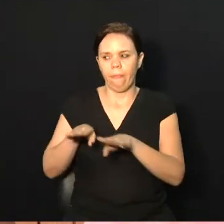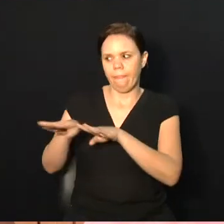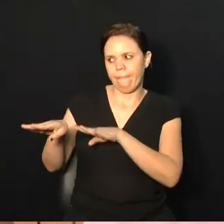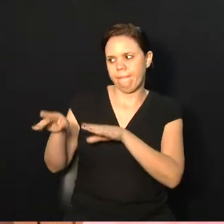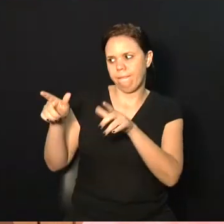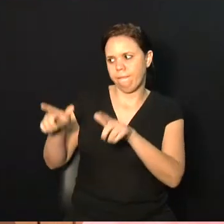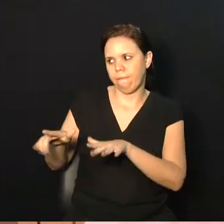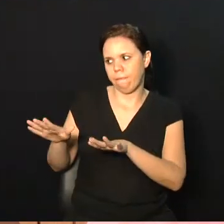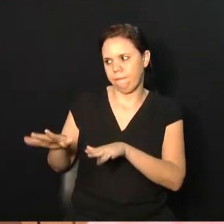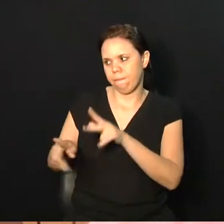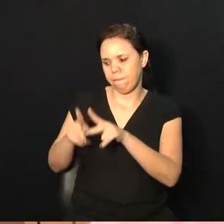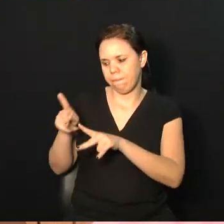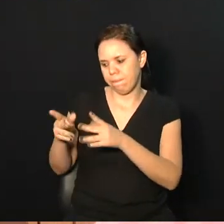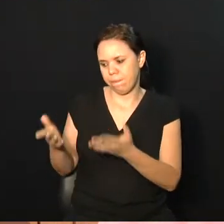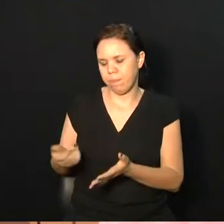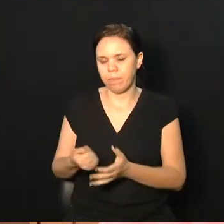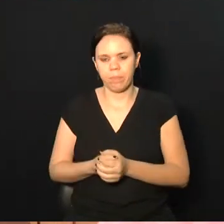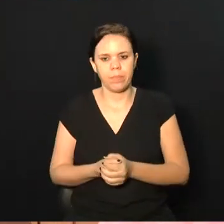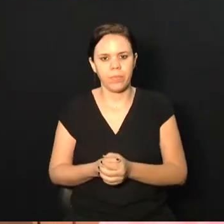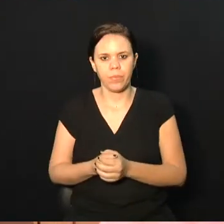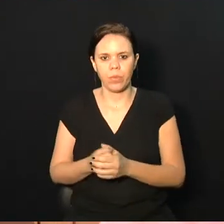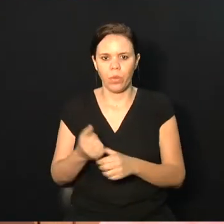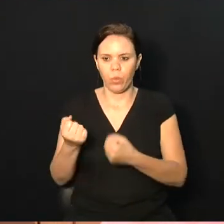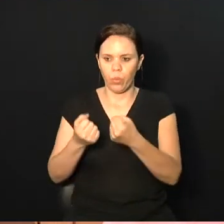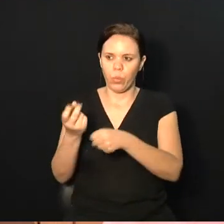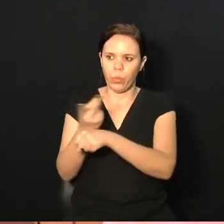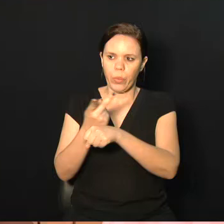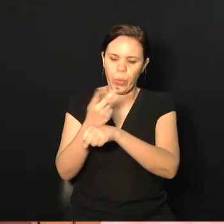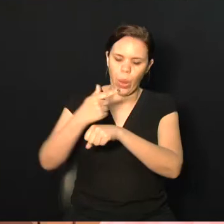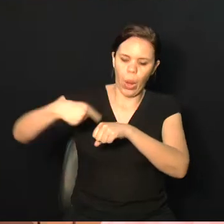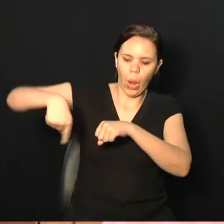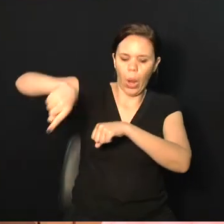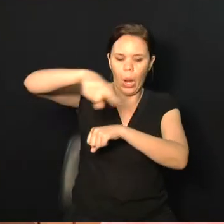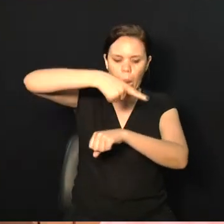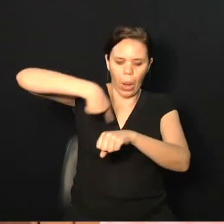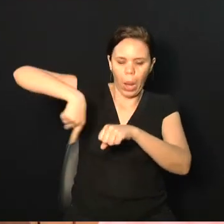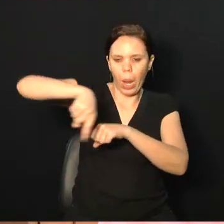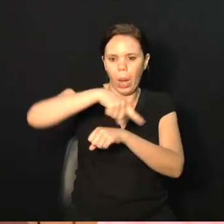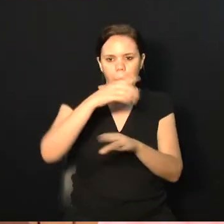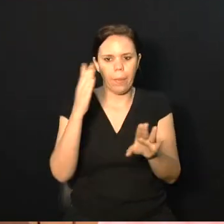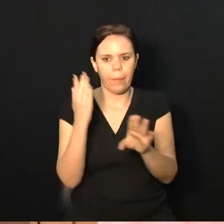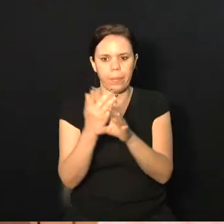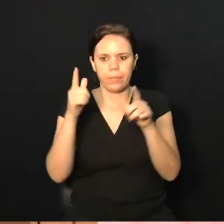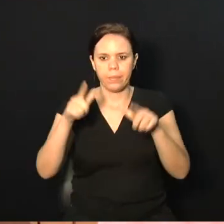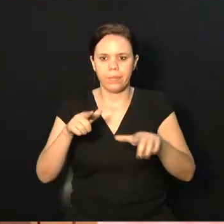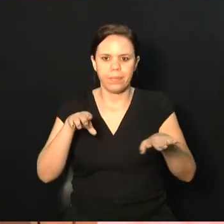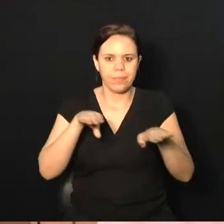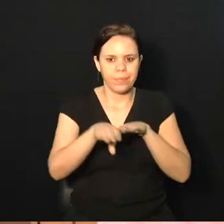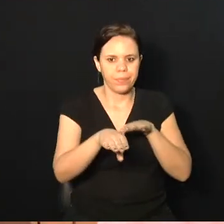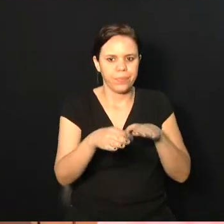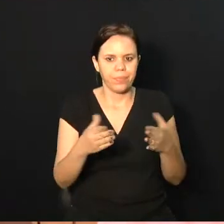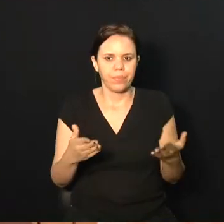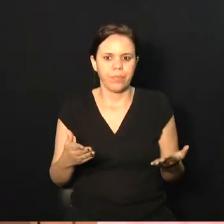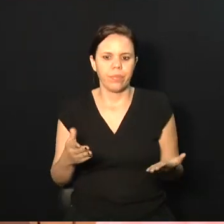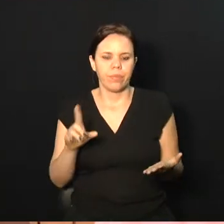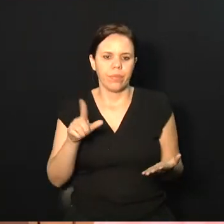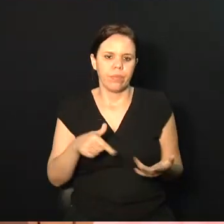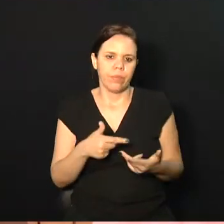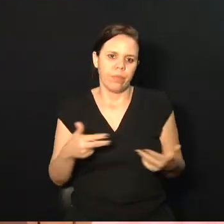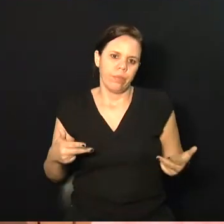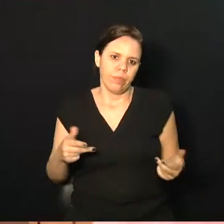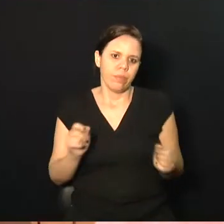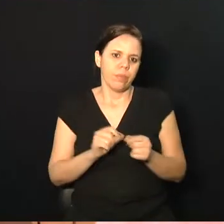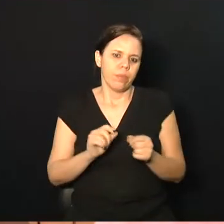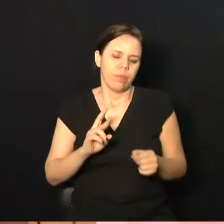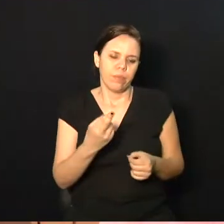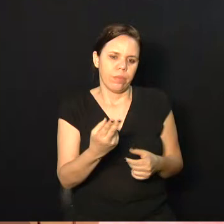fica quando a pessoa fica rodando com o carro porque não acha lugar para estacionar, isso daí é algo que você pode